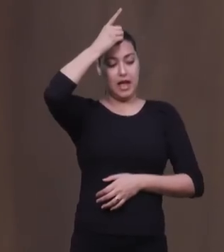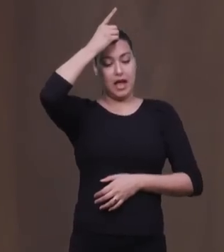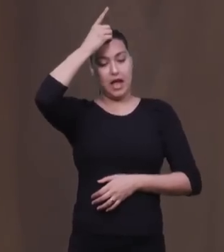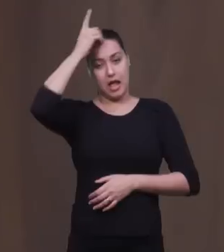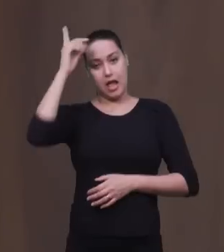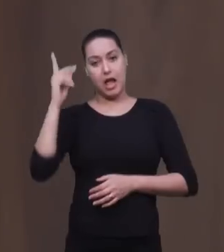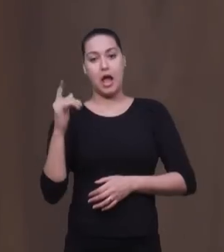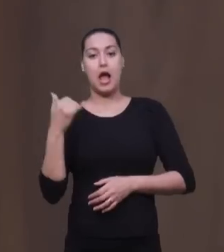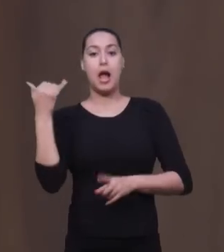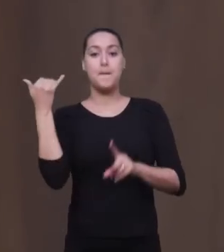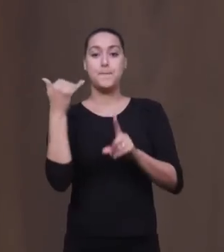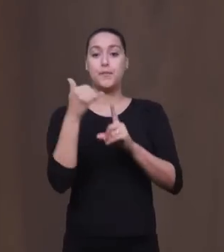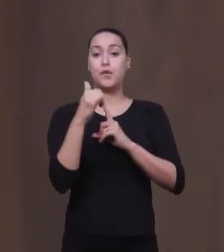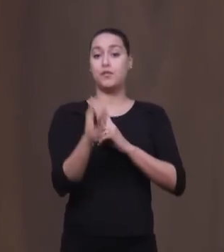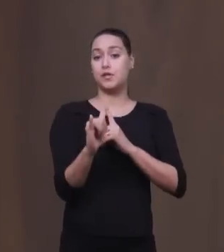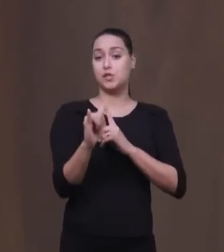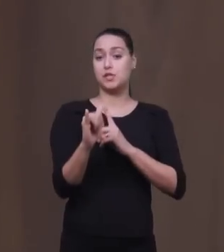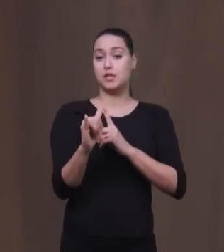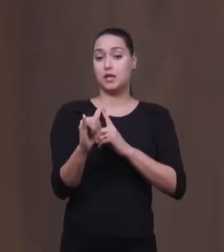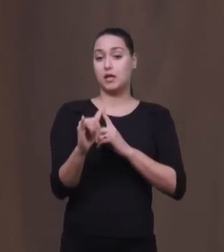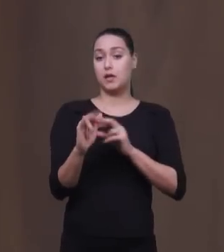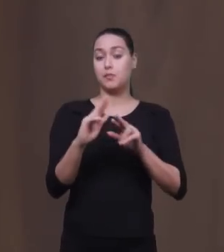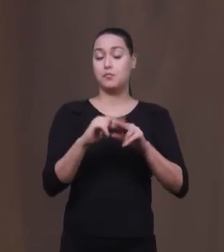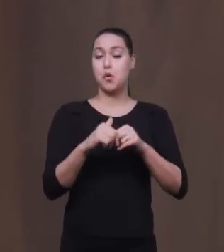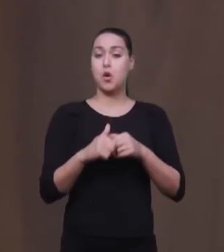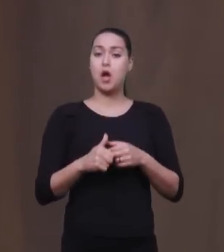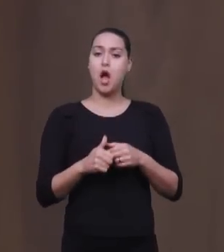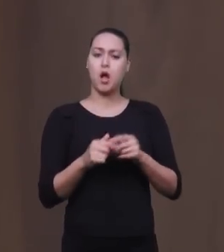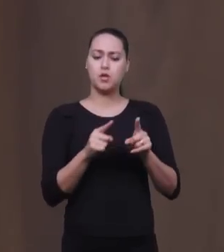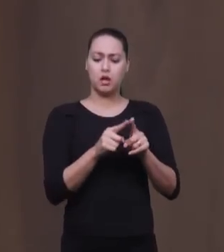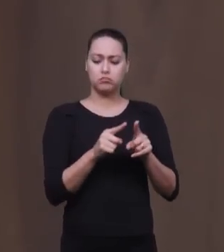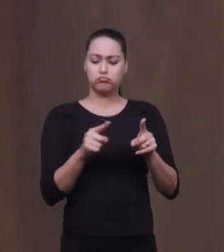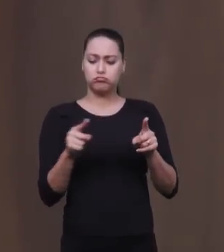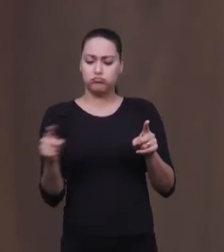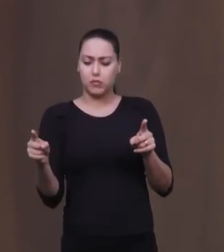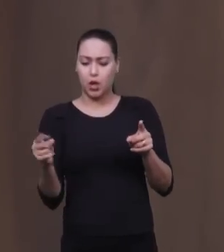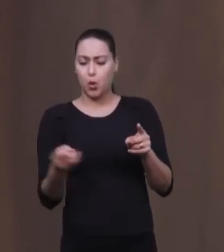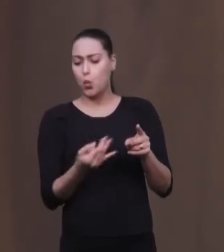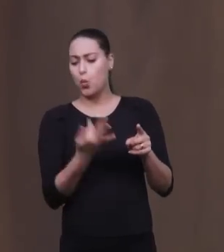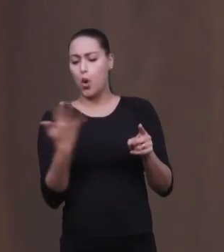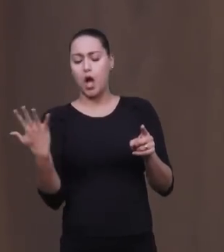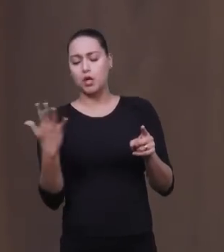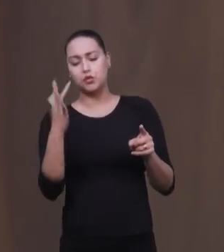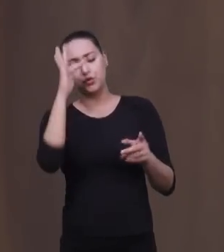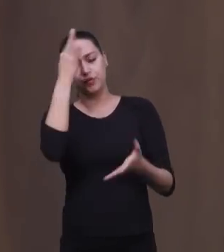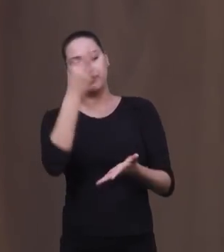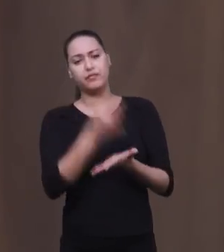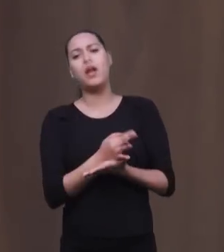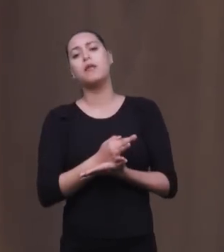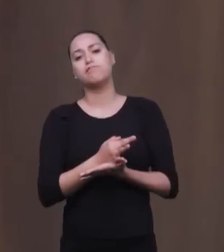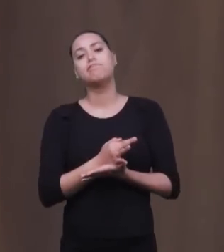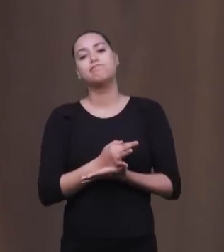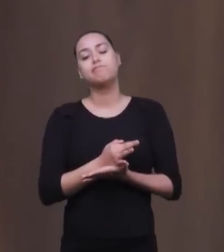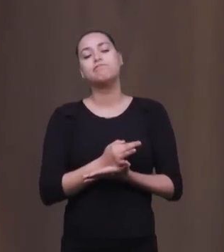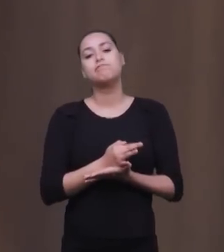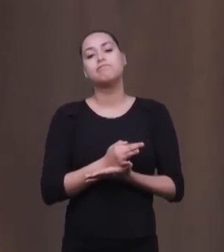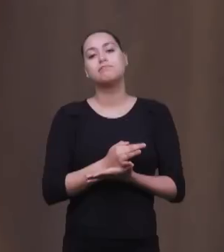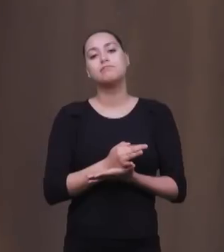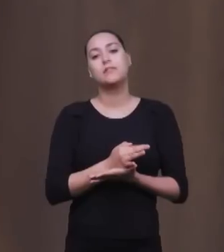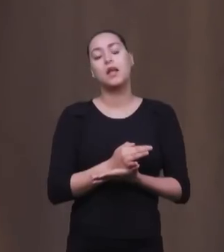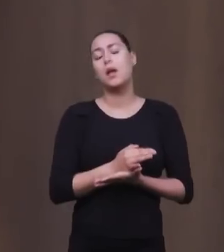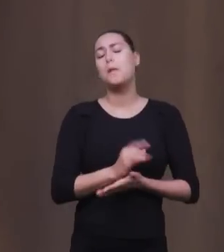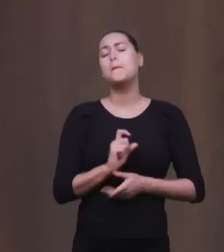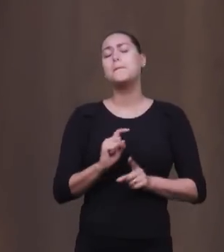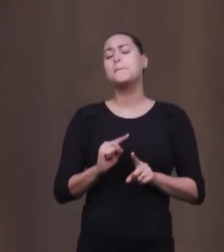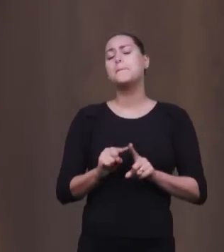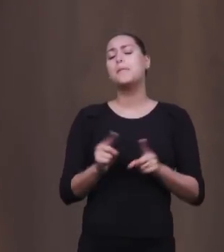assim: a profecia vem segundo a medida da fé. Aí você vê a palavra medida da fé. Que medida é essa?